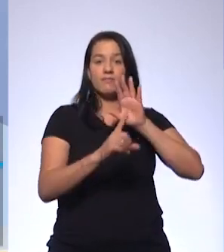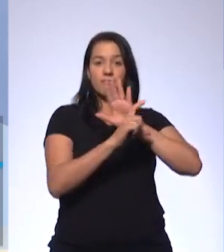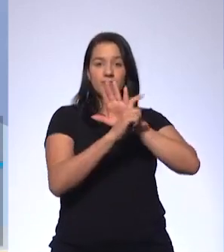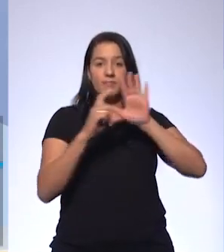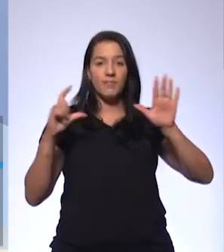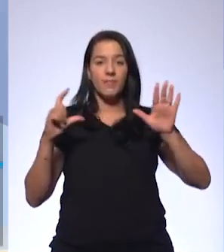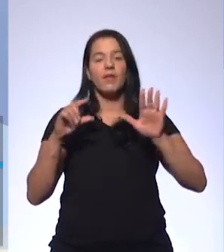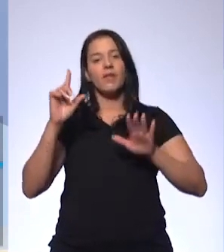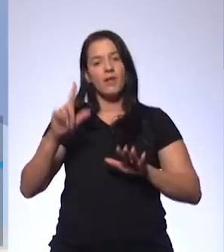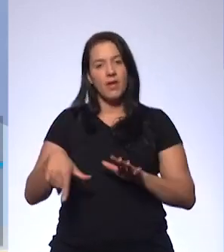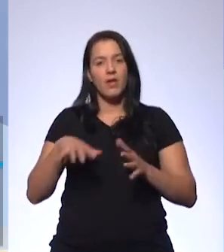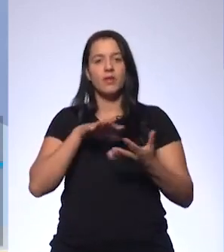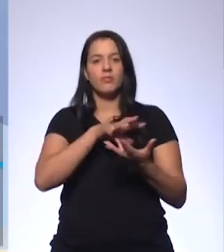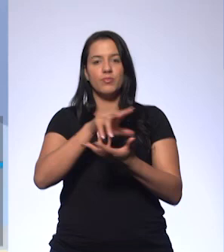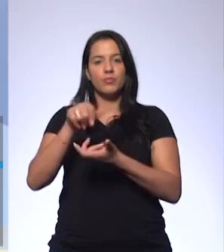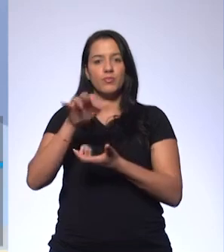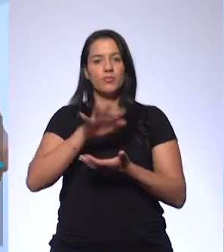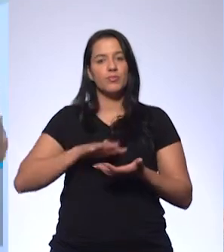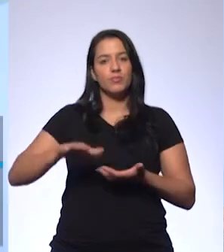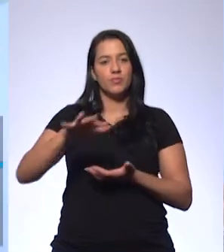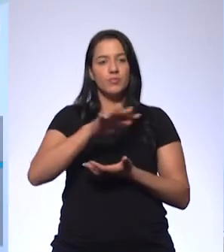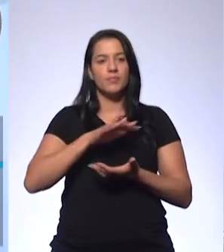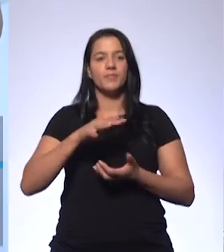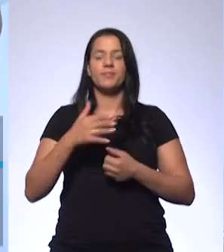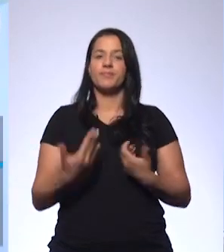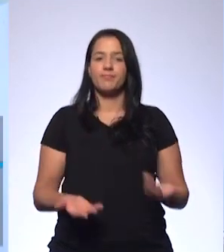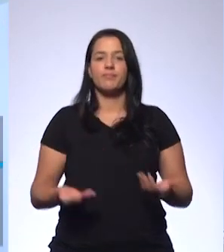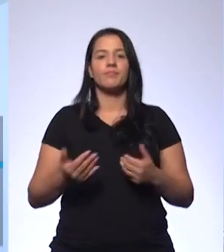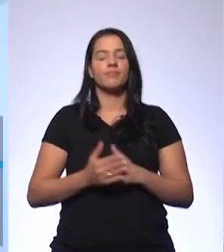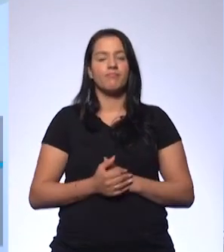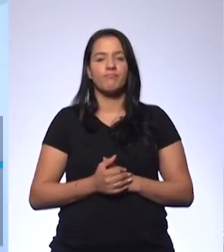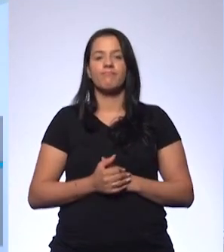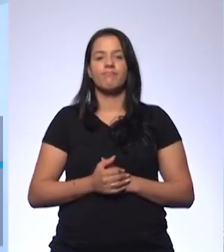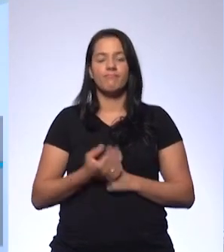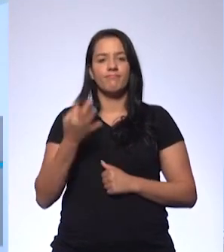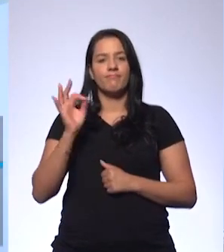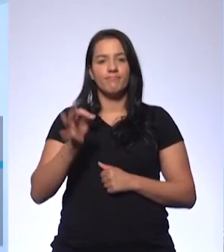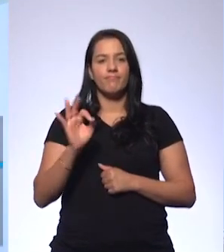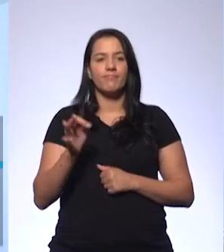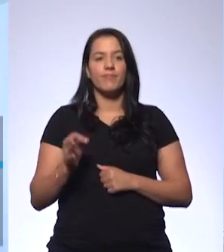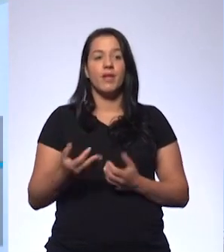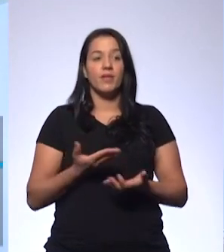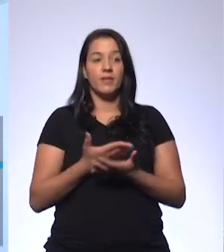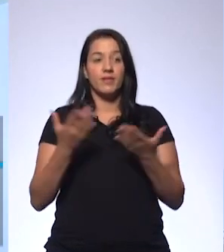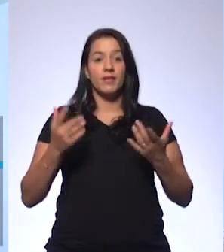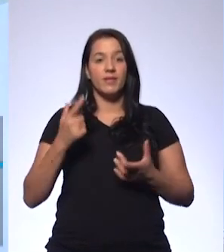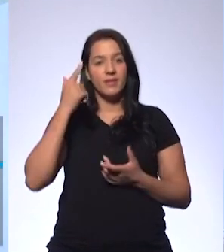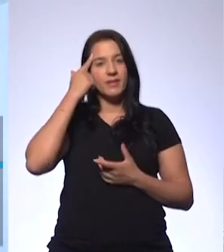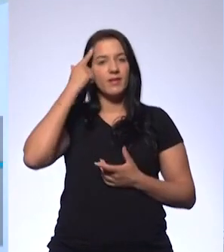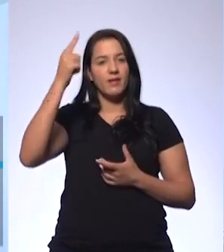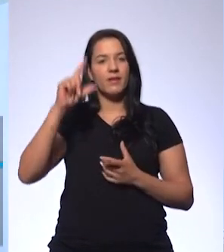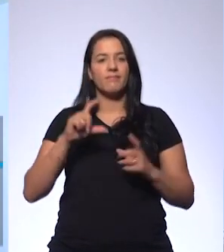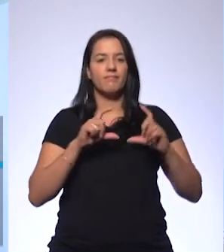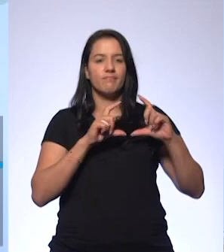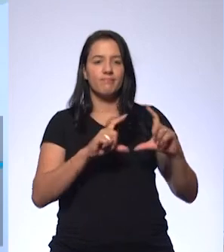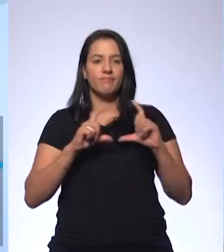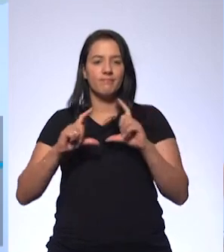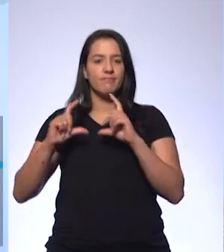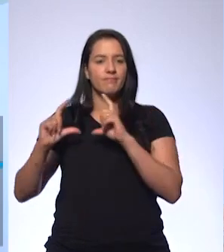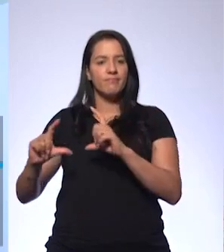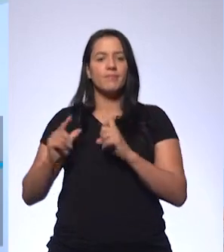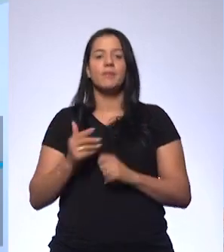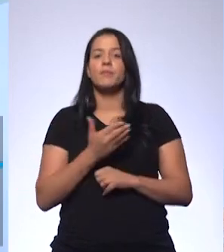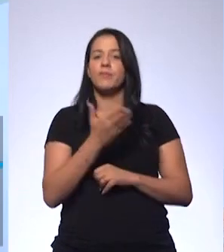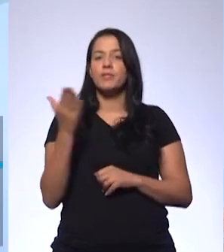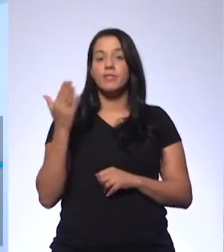do ecossistema. Sim, né? Então, na verdade, quando a gente. A ideia de ter colocado essas imagens é justamente para a gente entender